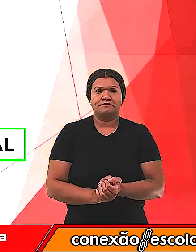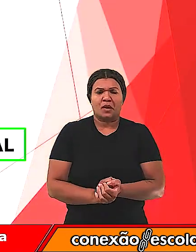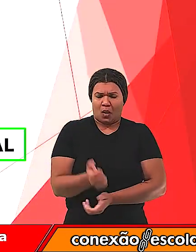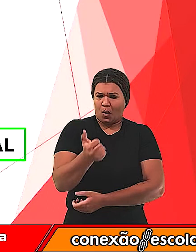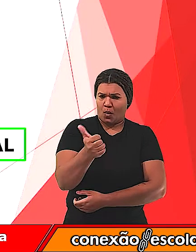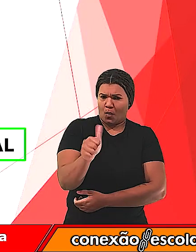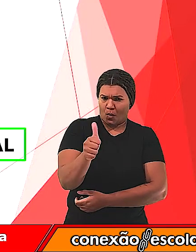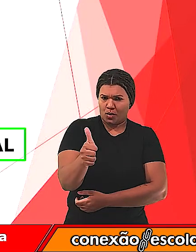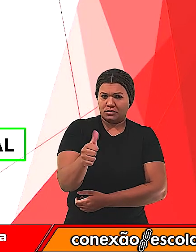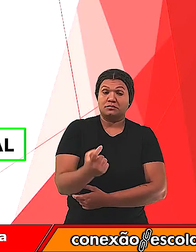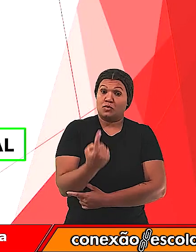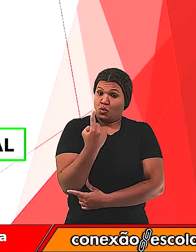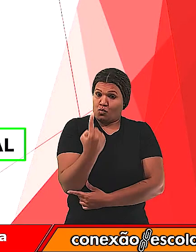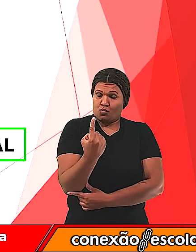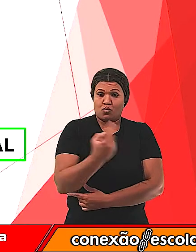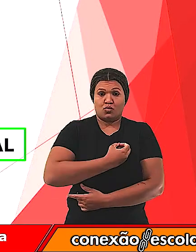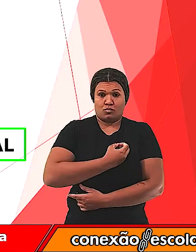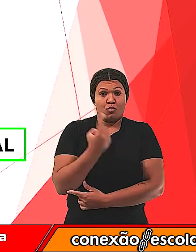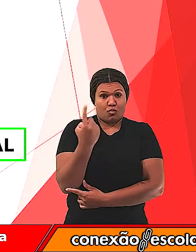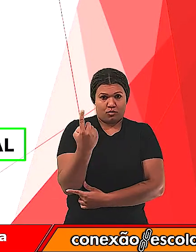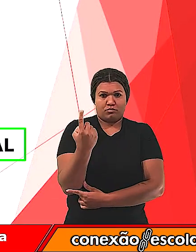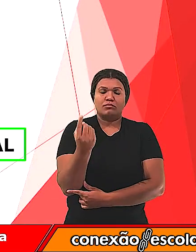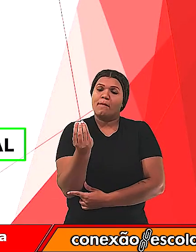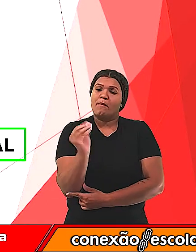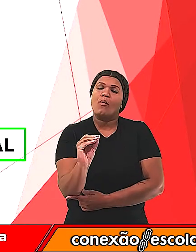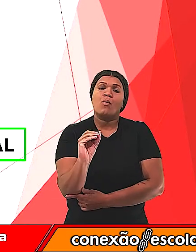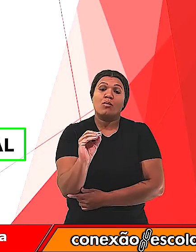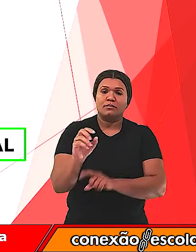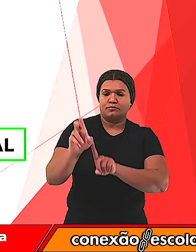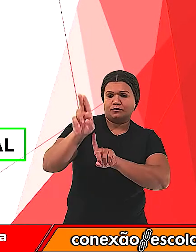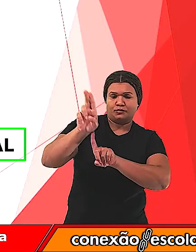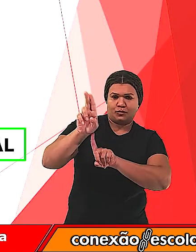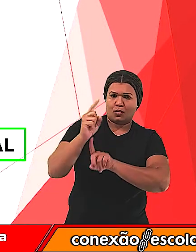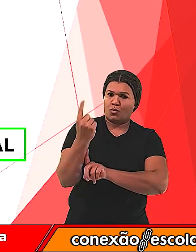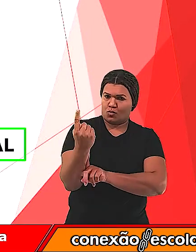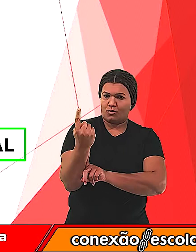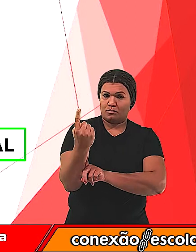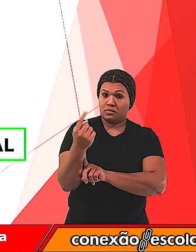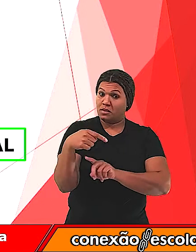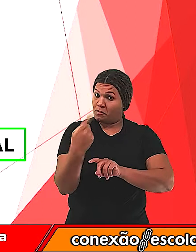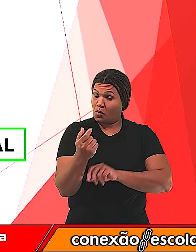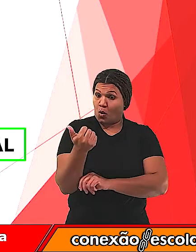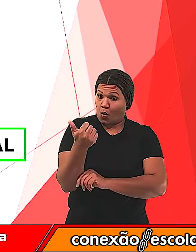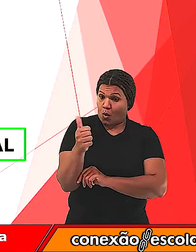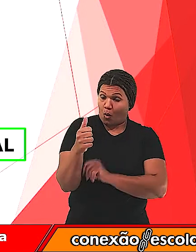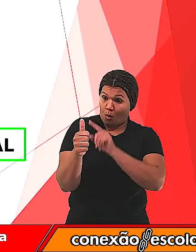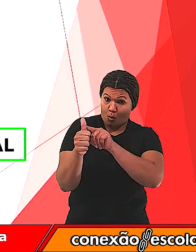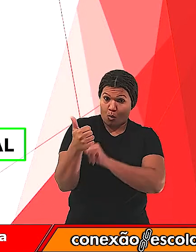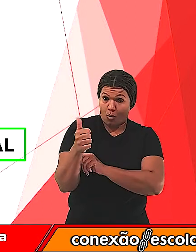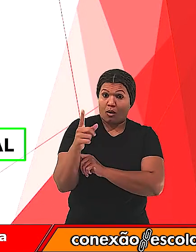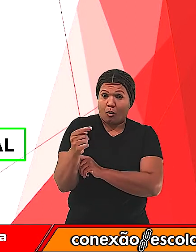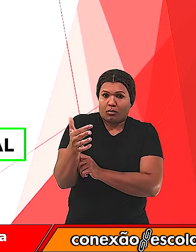11, o primeiro 1, vocês colocam na unidade e o outro 1, que seria o valor de